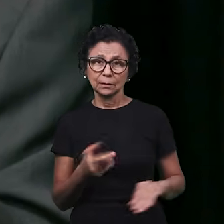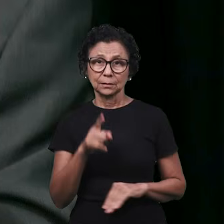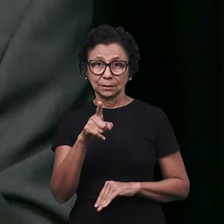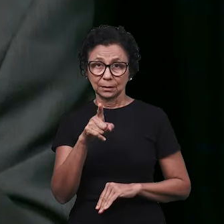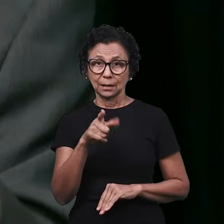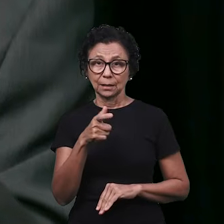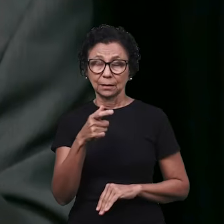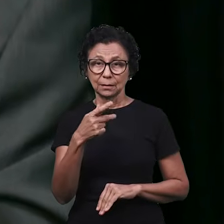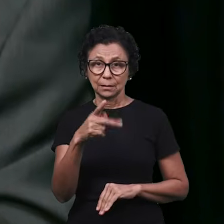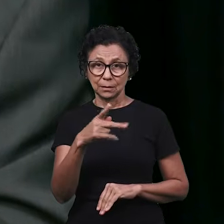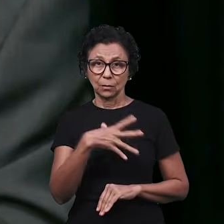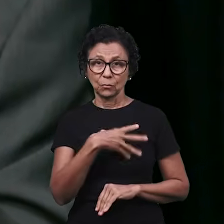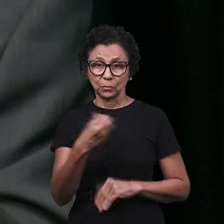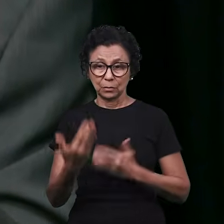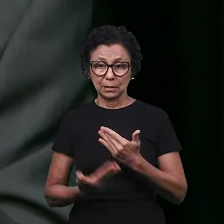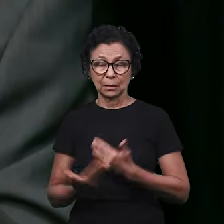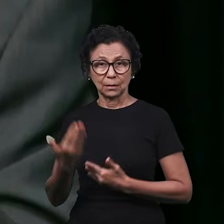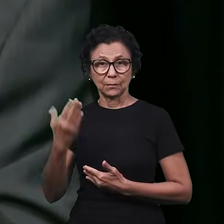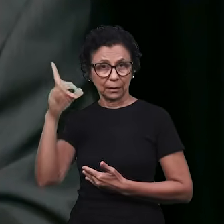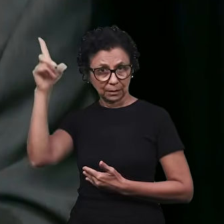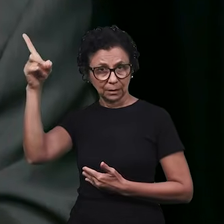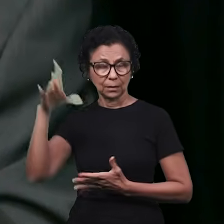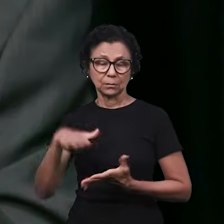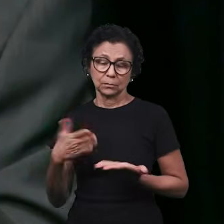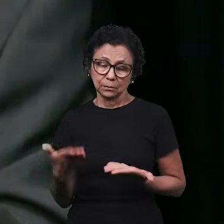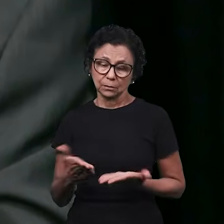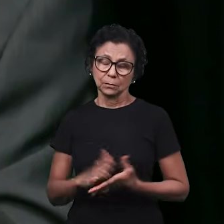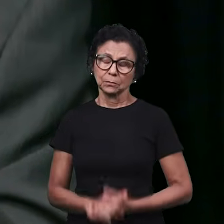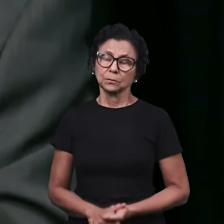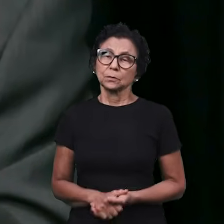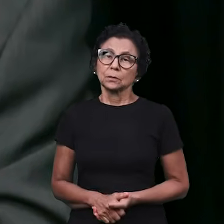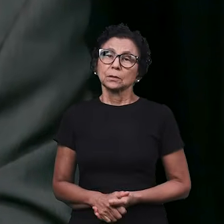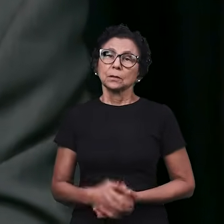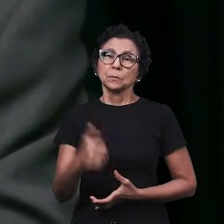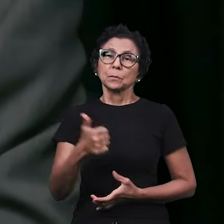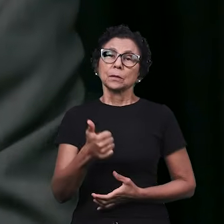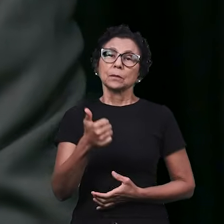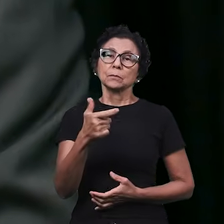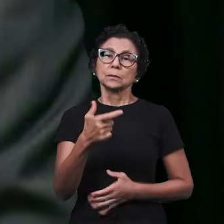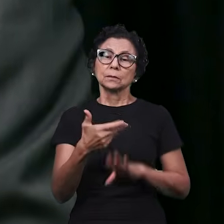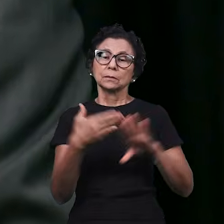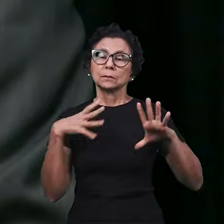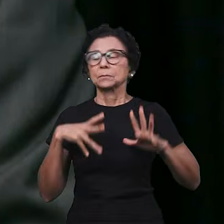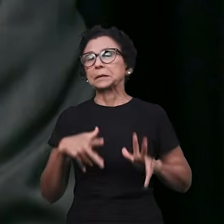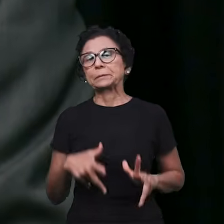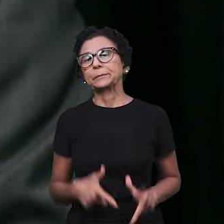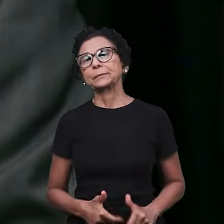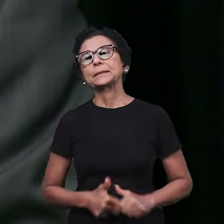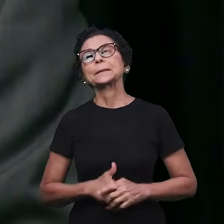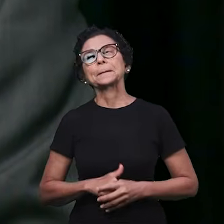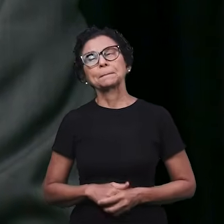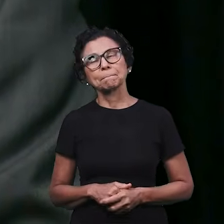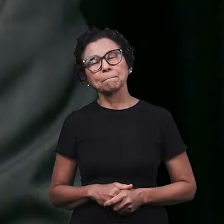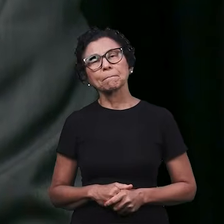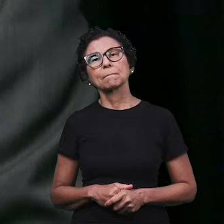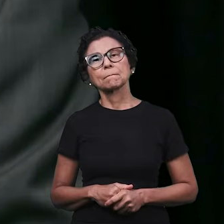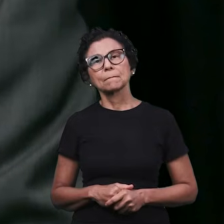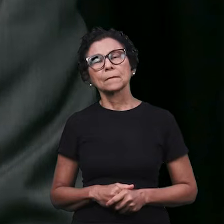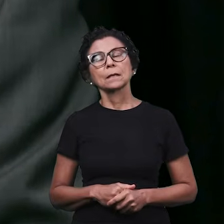bom. Né? Isso é uma palavra maravilhosa para as mães aí, os pais que querem filhos nazireu. Você tem de começar a viver